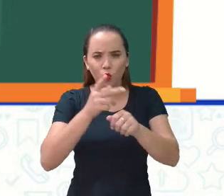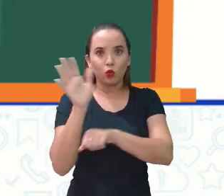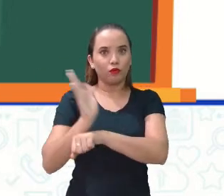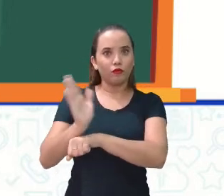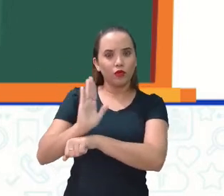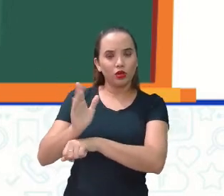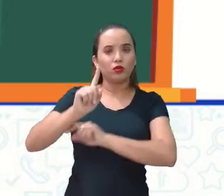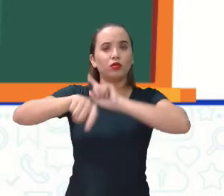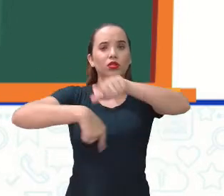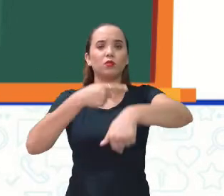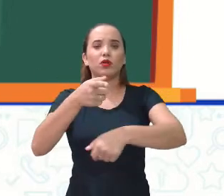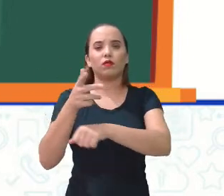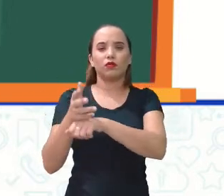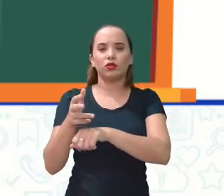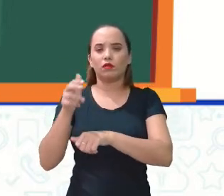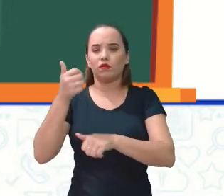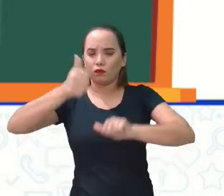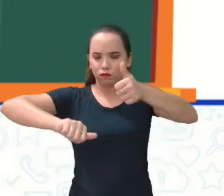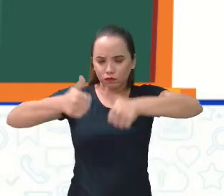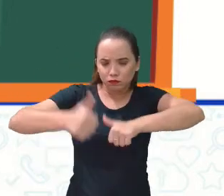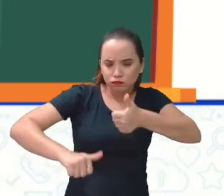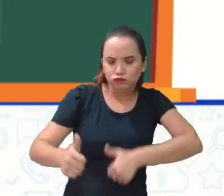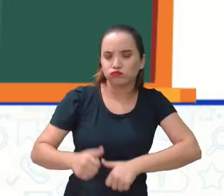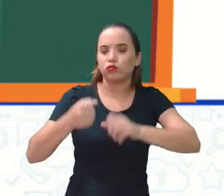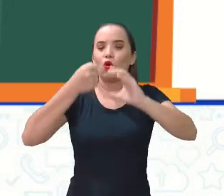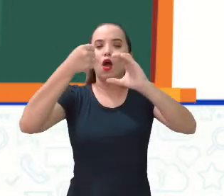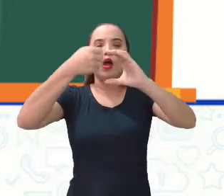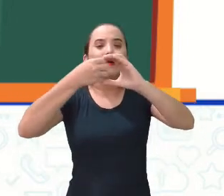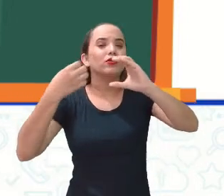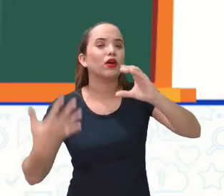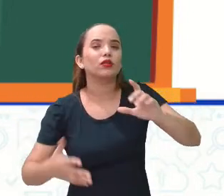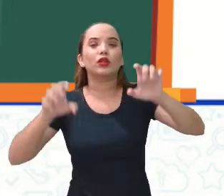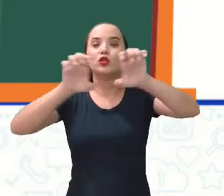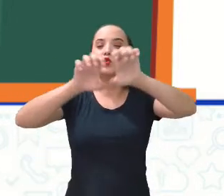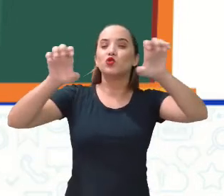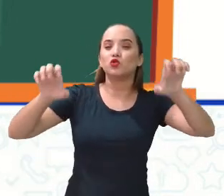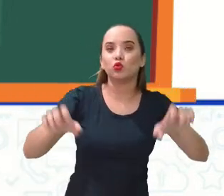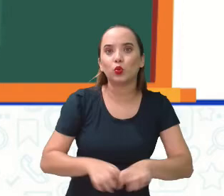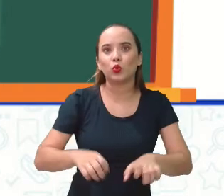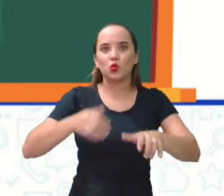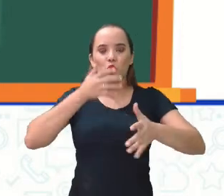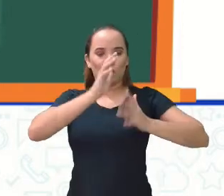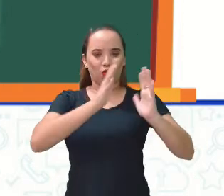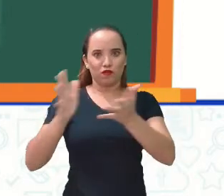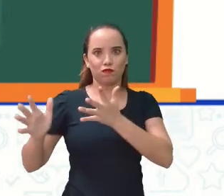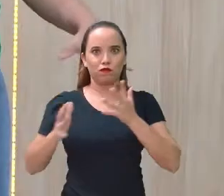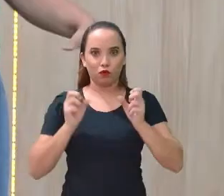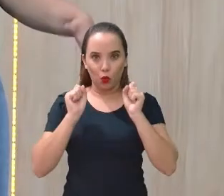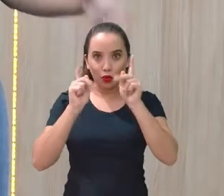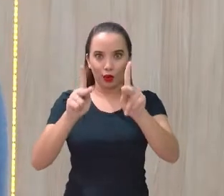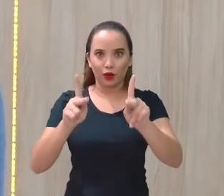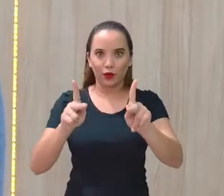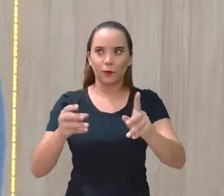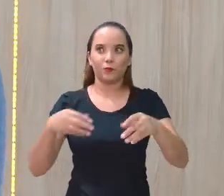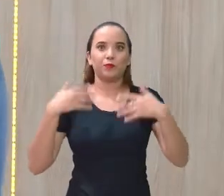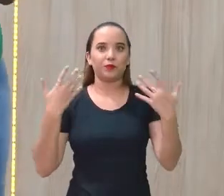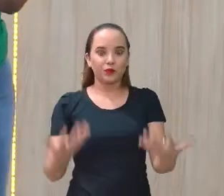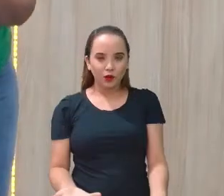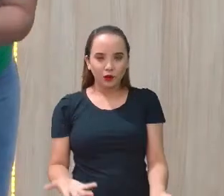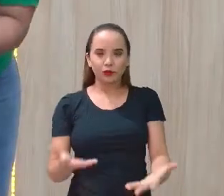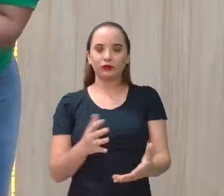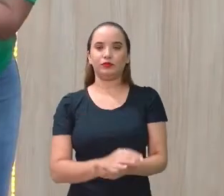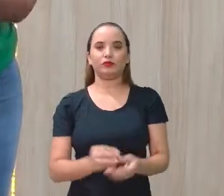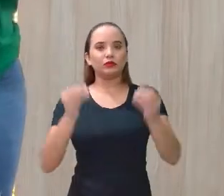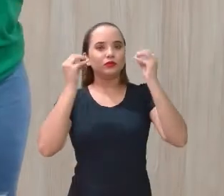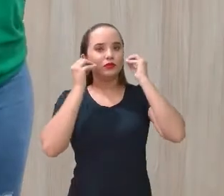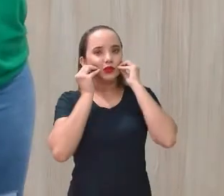E analisa se não tem uma abertura, se não tem uma introdução, um desenvolvimento e um fechamento. Beleza? Então é isso,